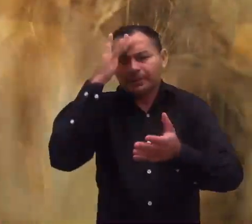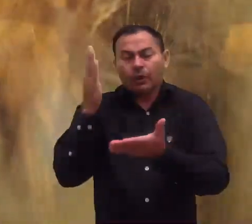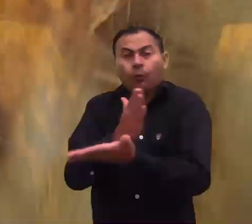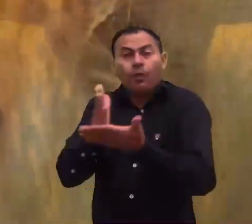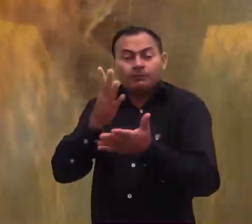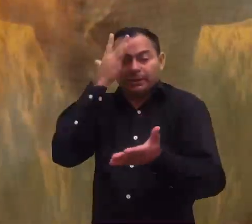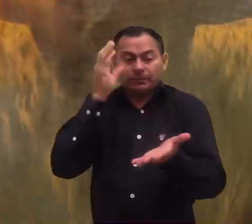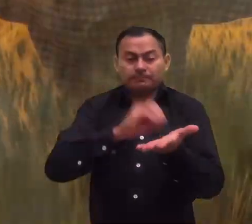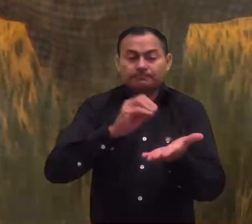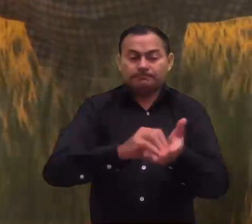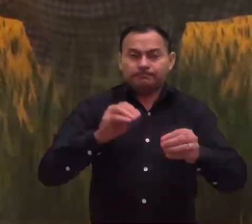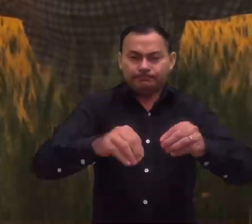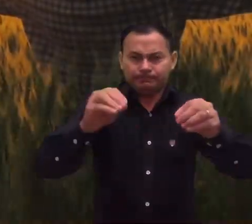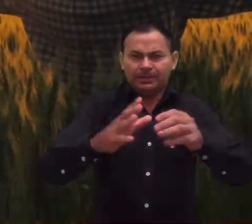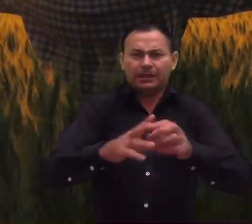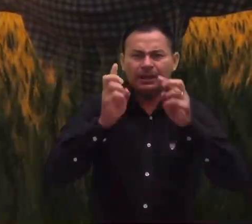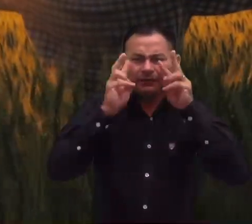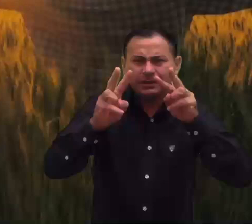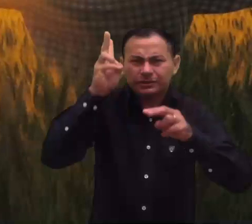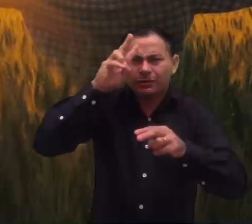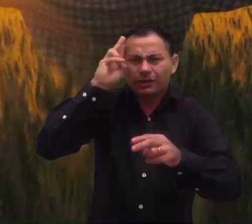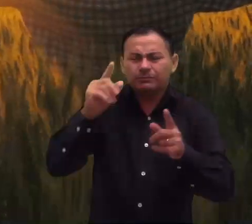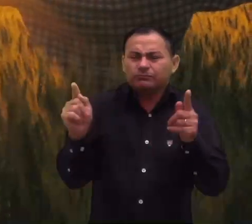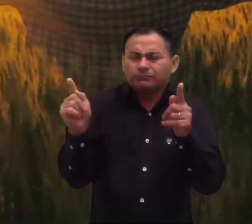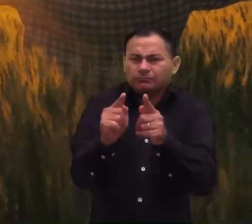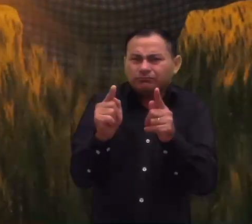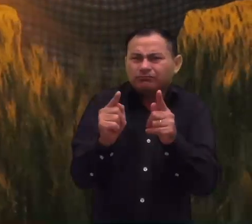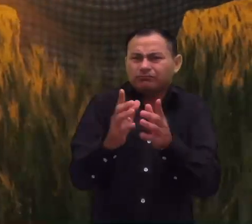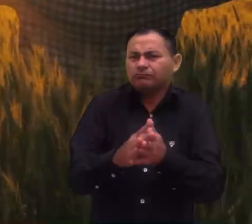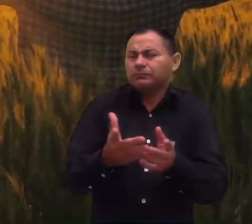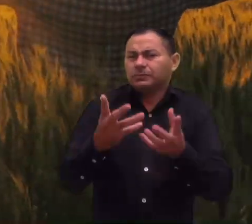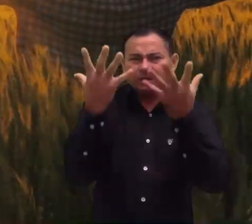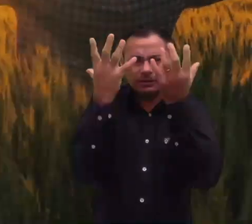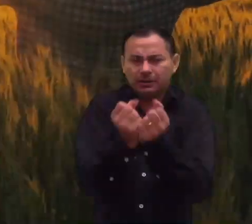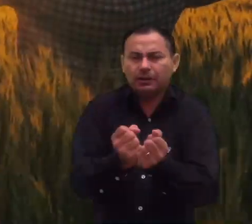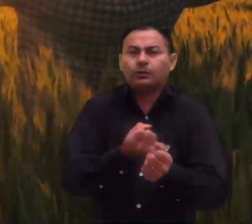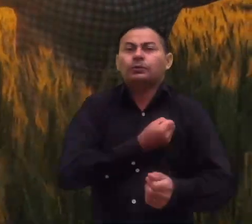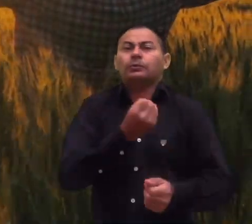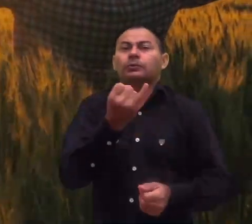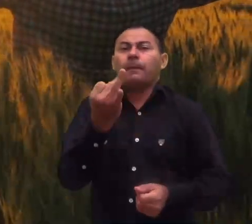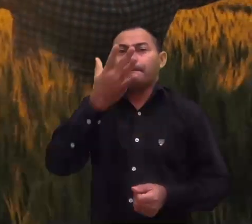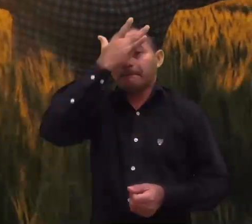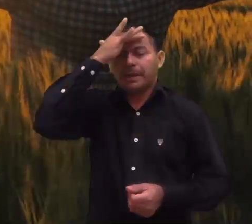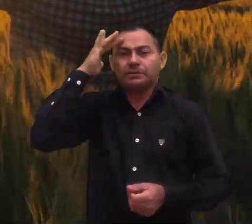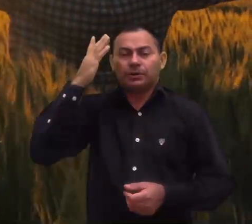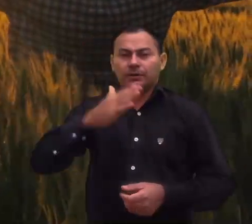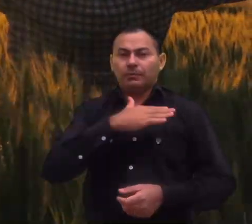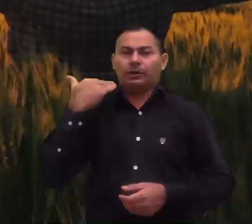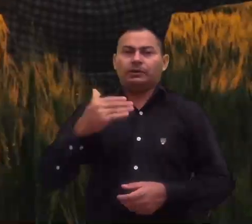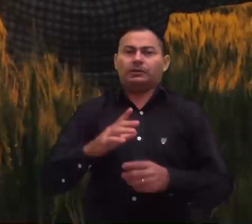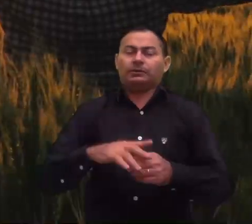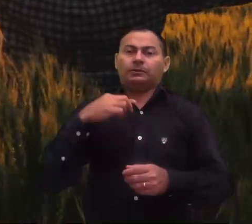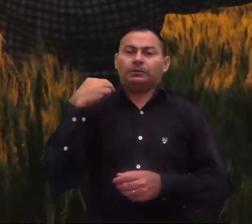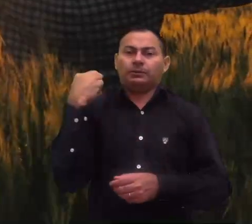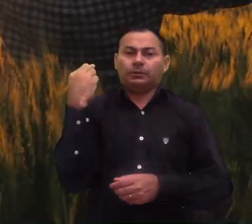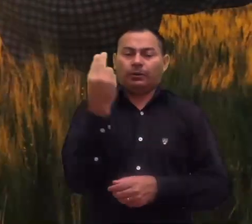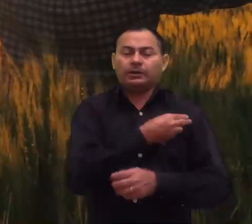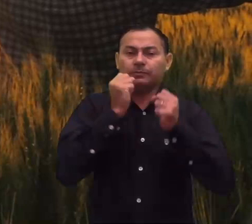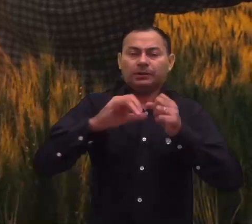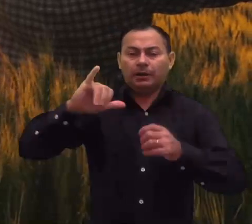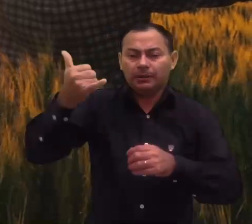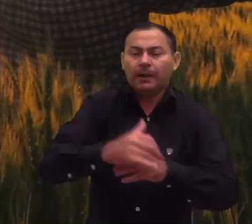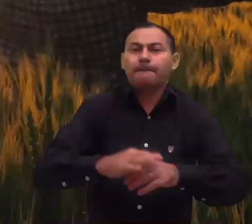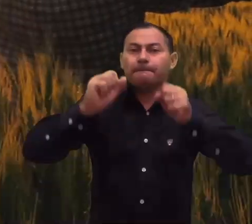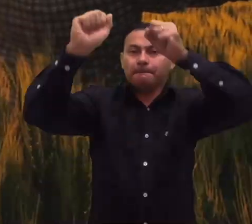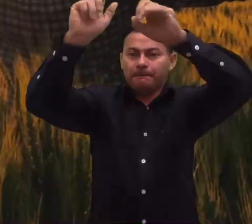você está colhendo. Às vezes acho que temos uma visão histórica muito curta e não consideramos o número de pessoas que morreram para que